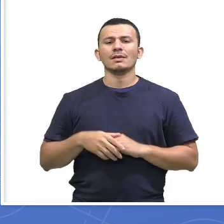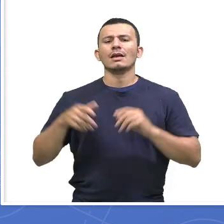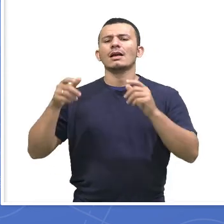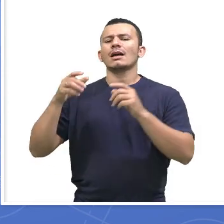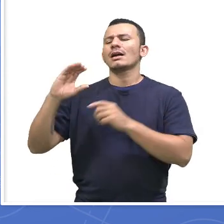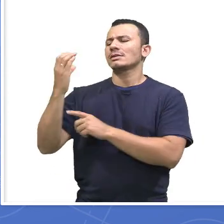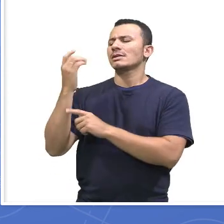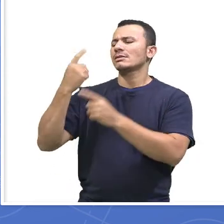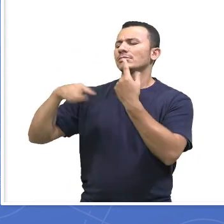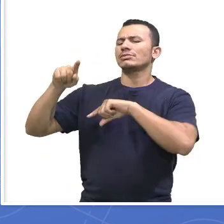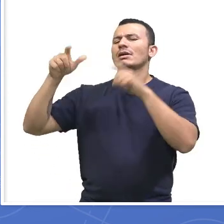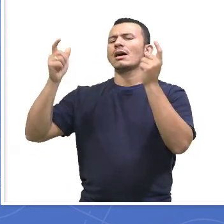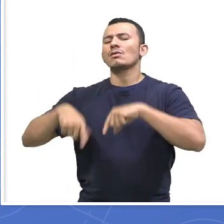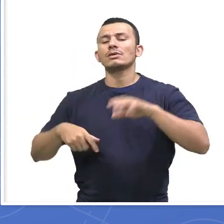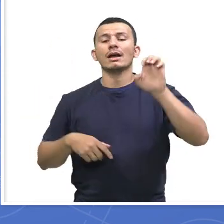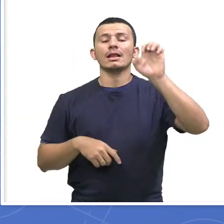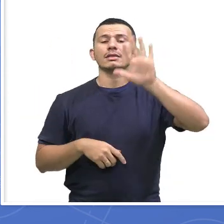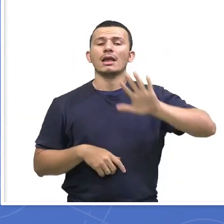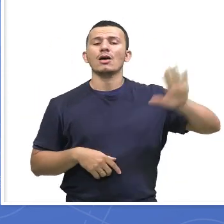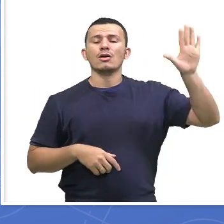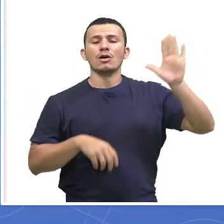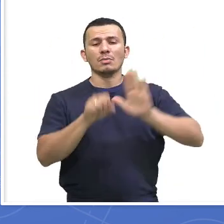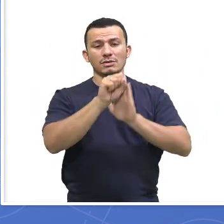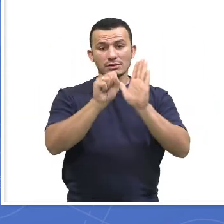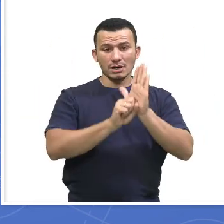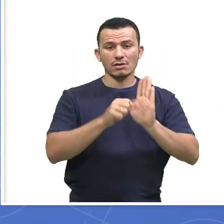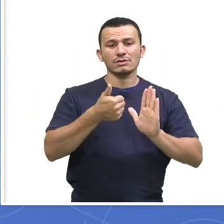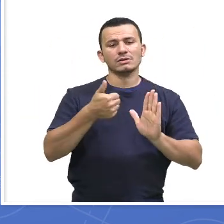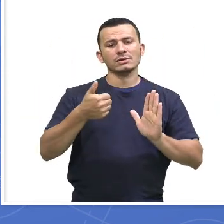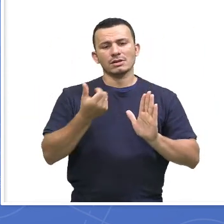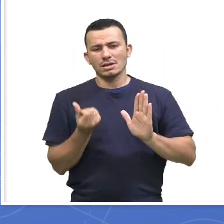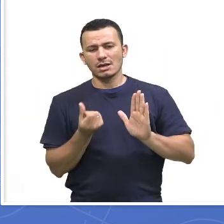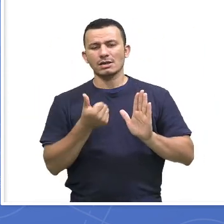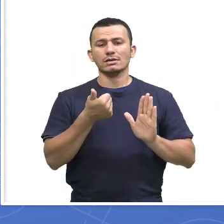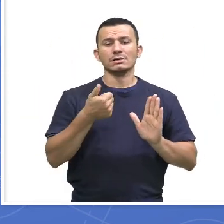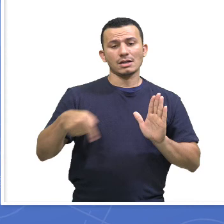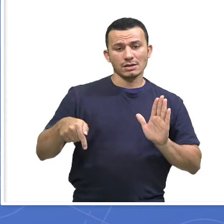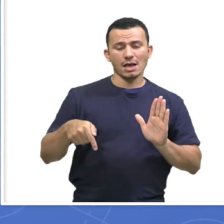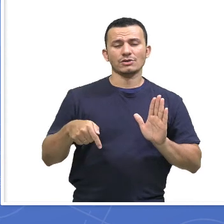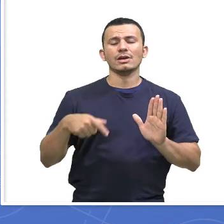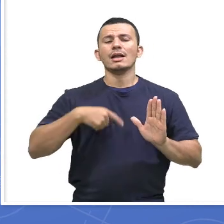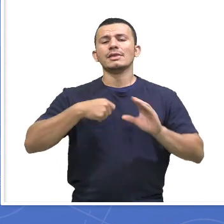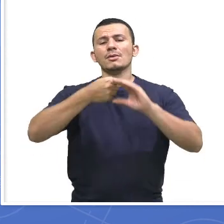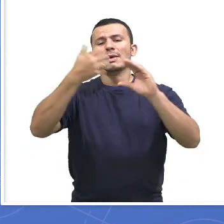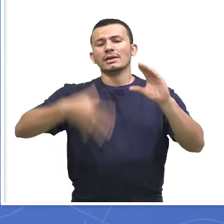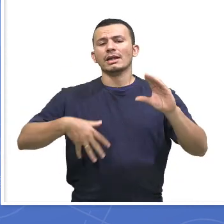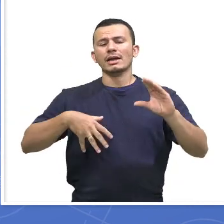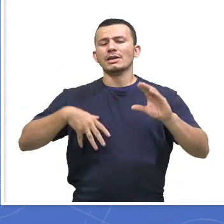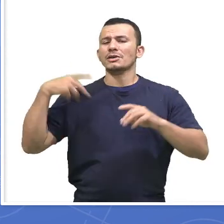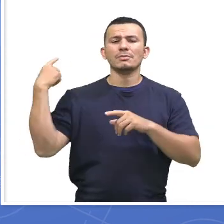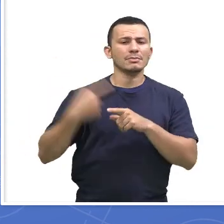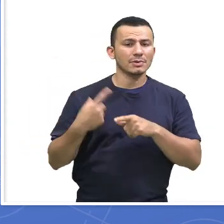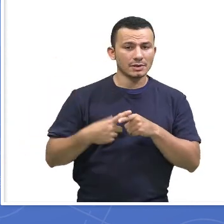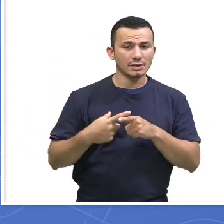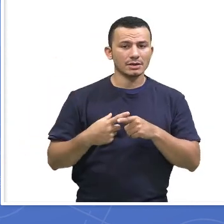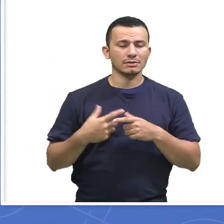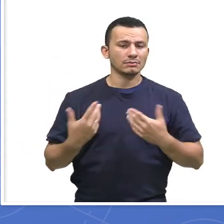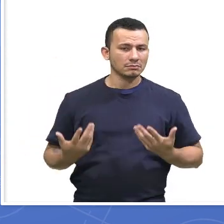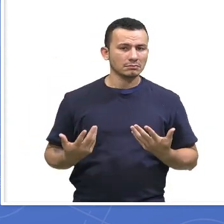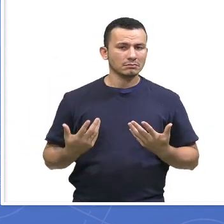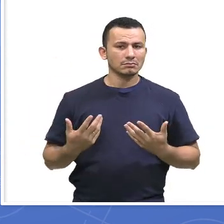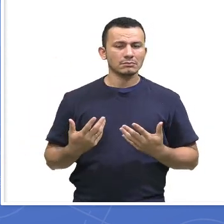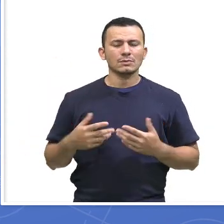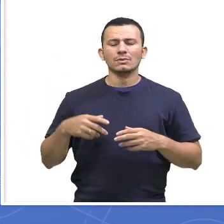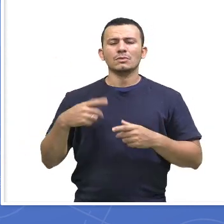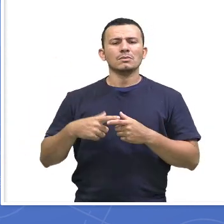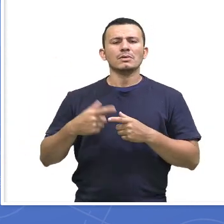moderna, entre os séculos XVI e XVII, caracterizou-se por... Então, o que essa revolução científica do